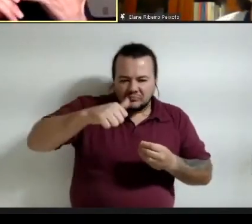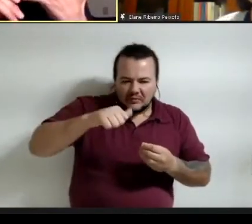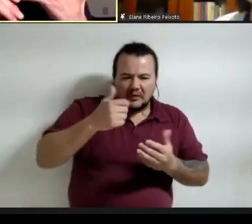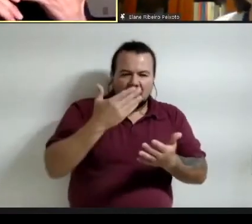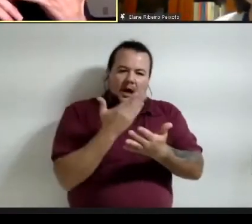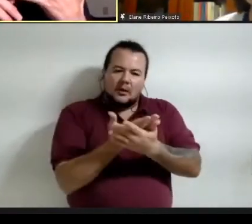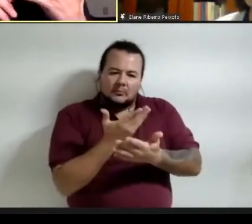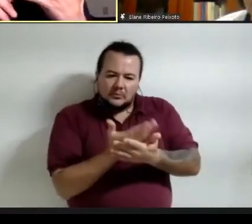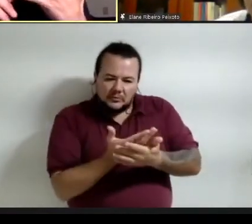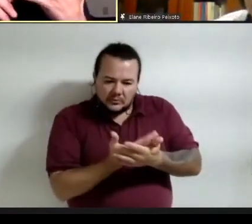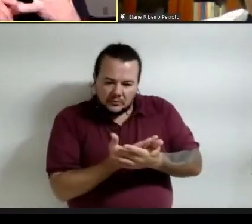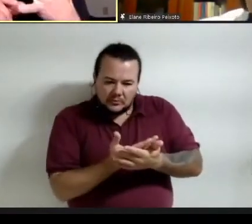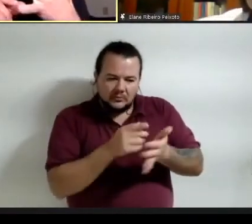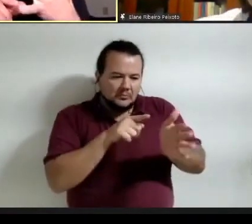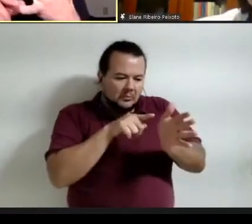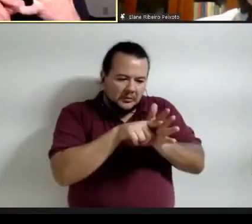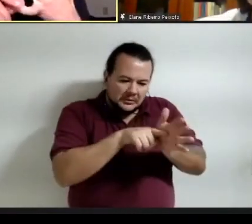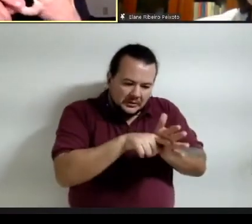através de